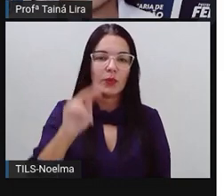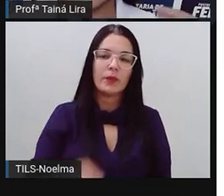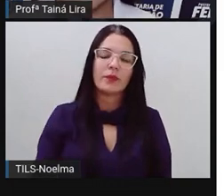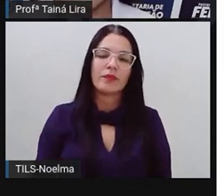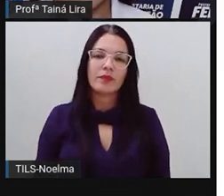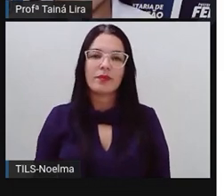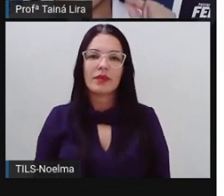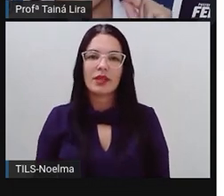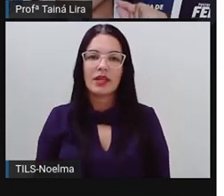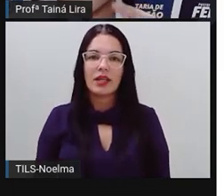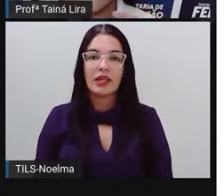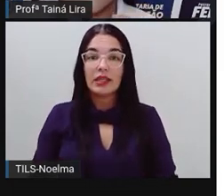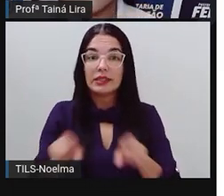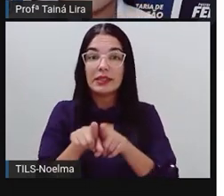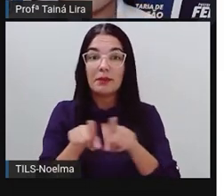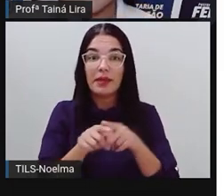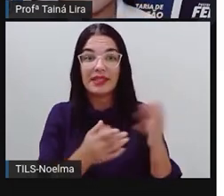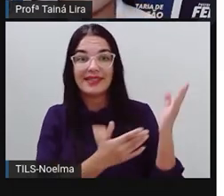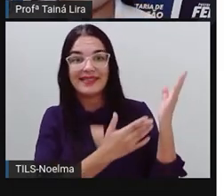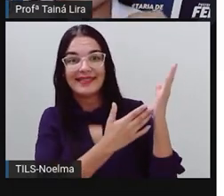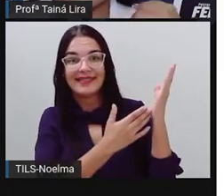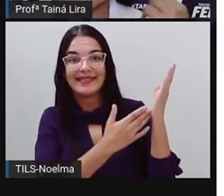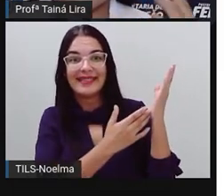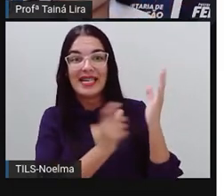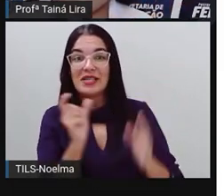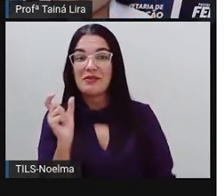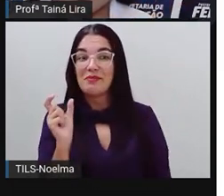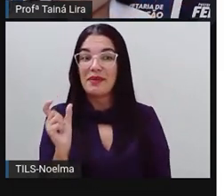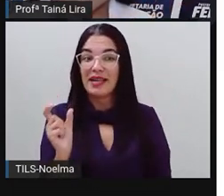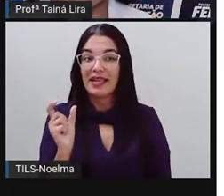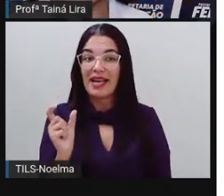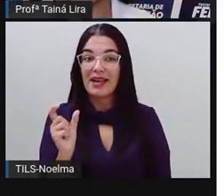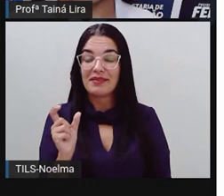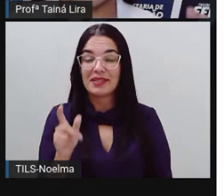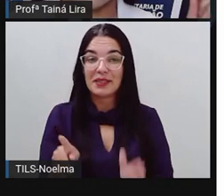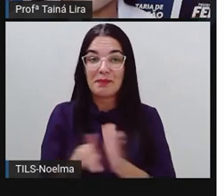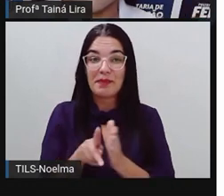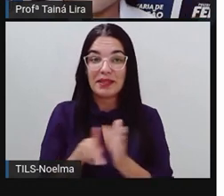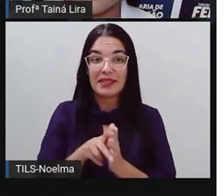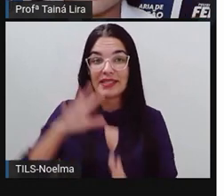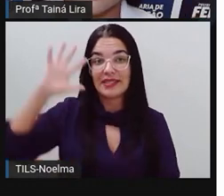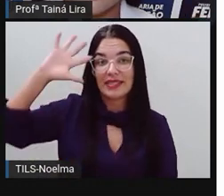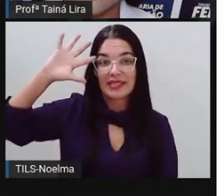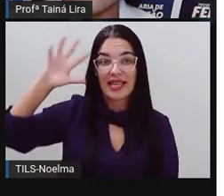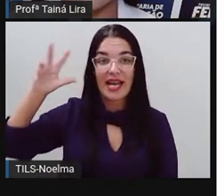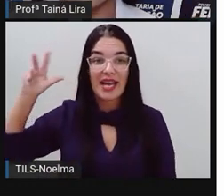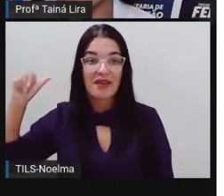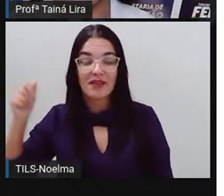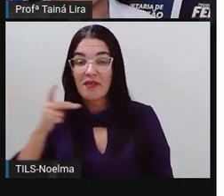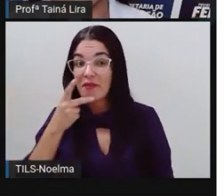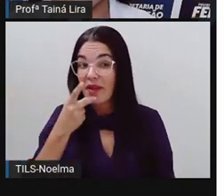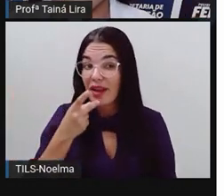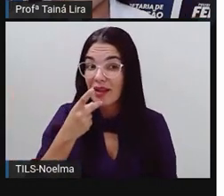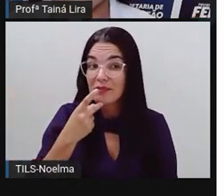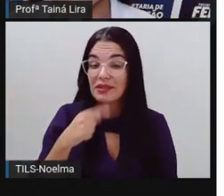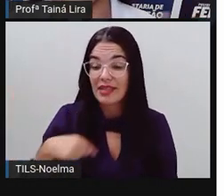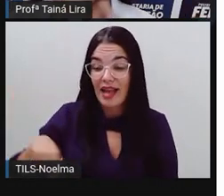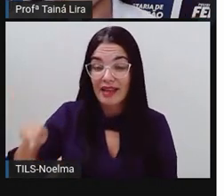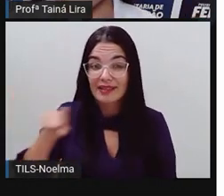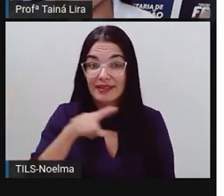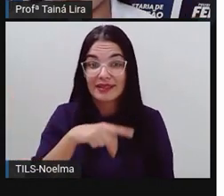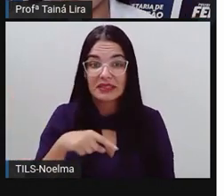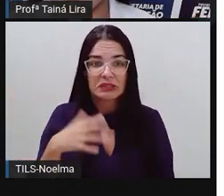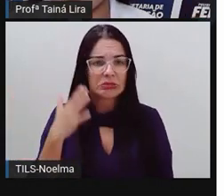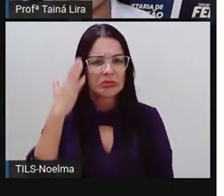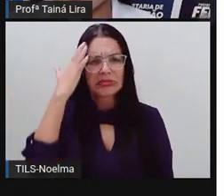E aí olha lá o que é para o trouxe agora palavras de origem africana que nós falamos aqui e tem palavras que